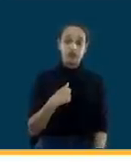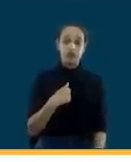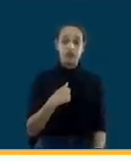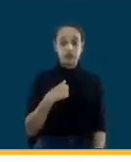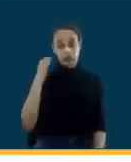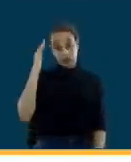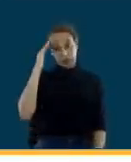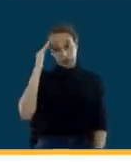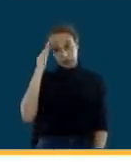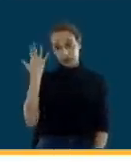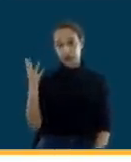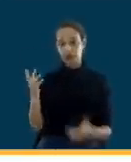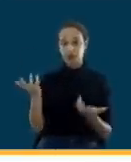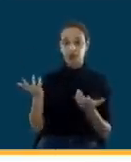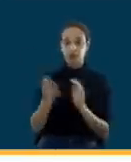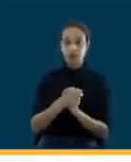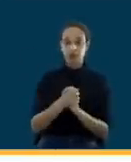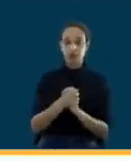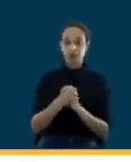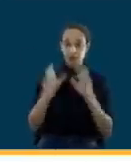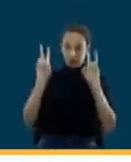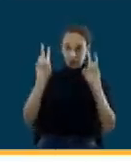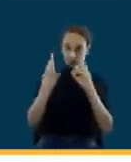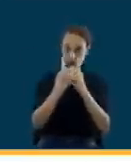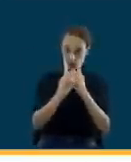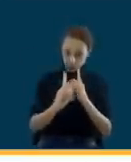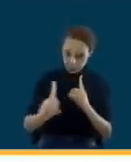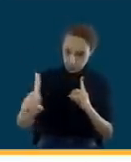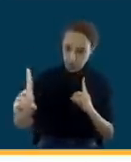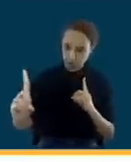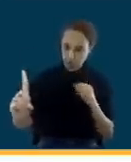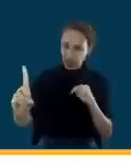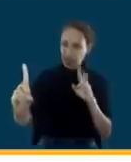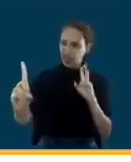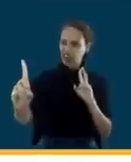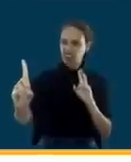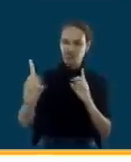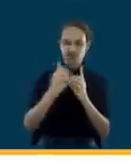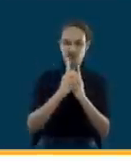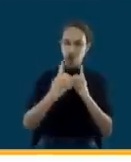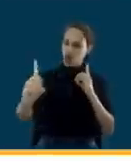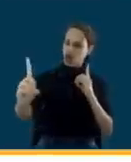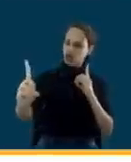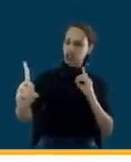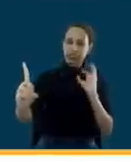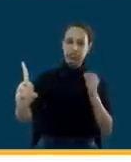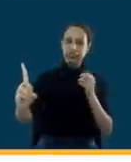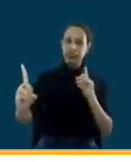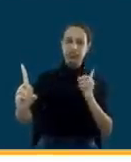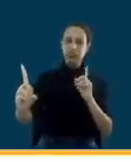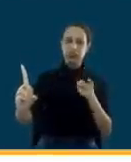que o termo distanciamento social não é o mais adequado, né? O distanciamento social,